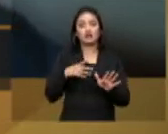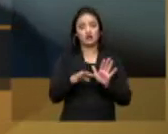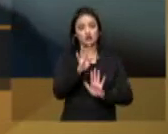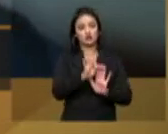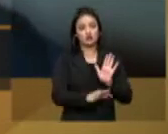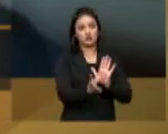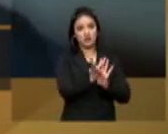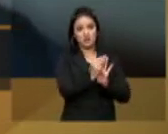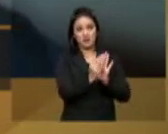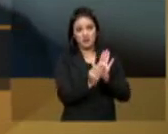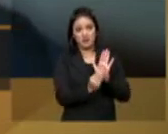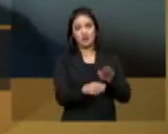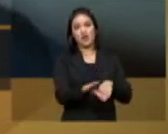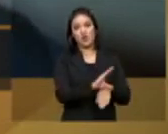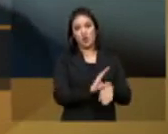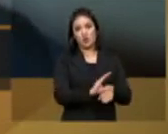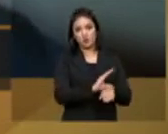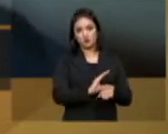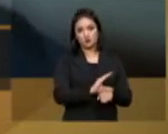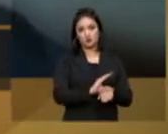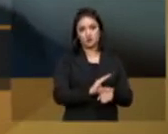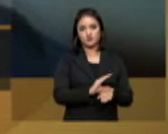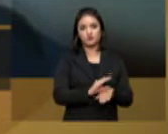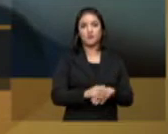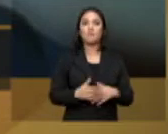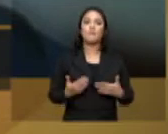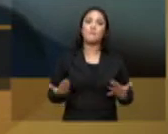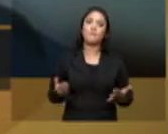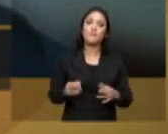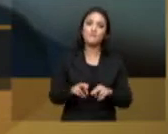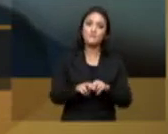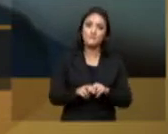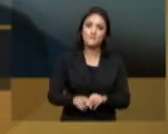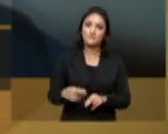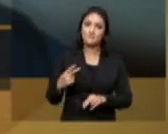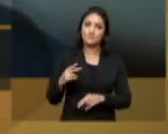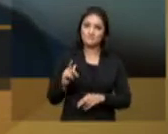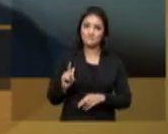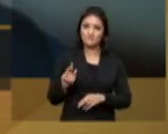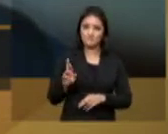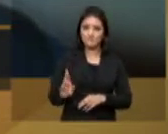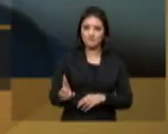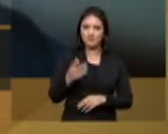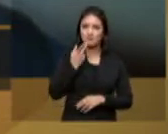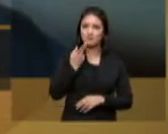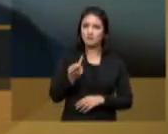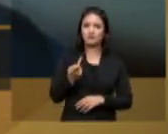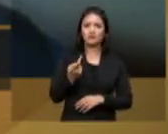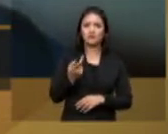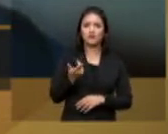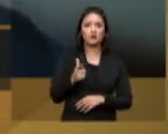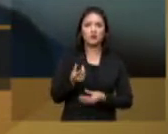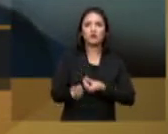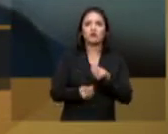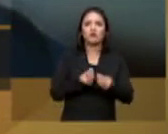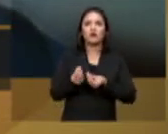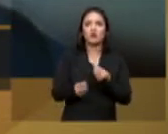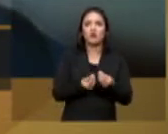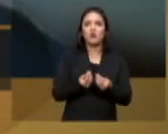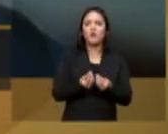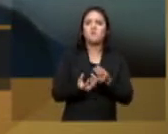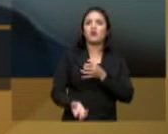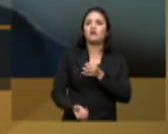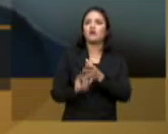texto constitucional. Desse modo, defende não ser possível o legislador ordinário